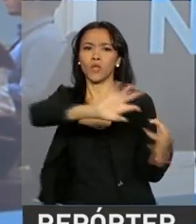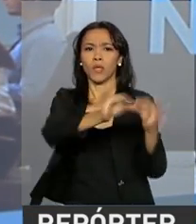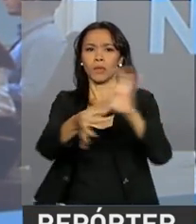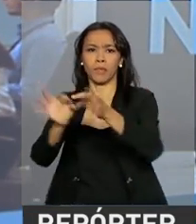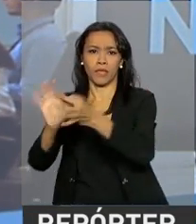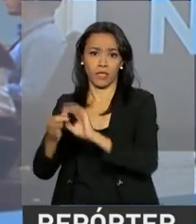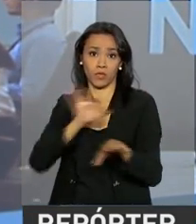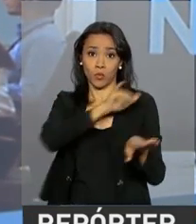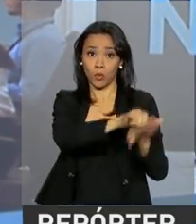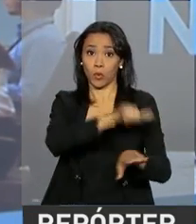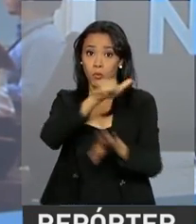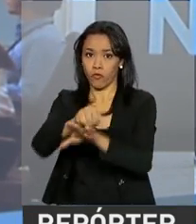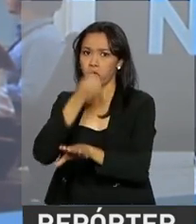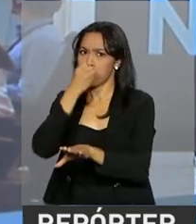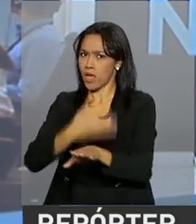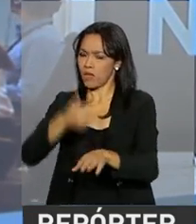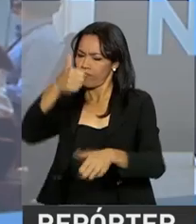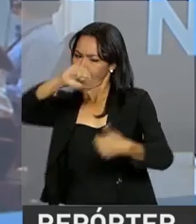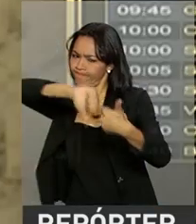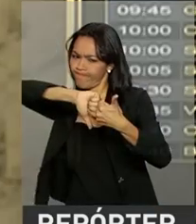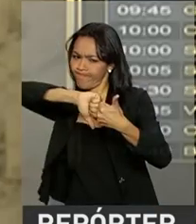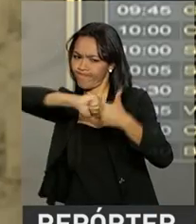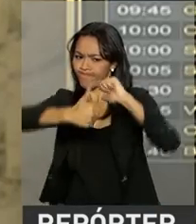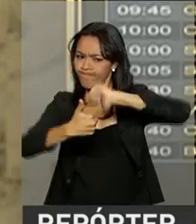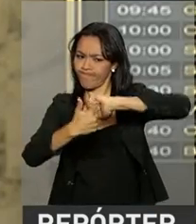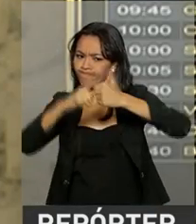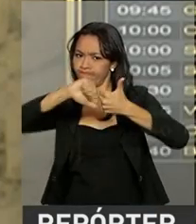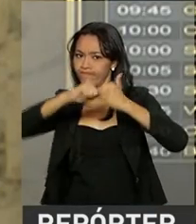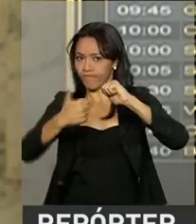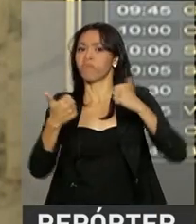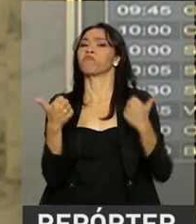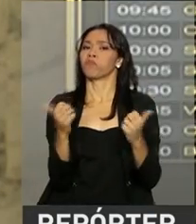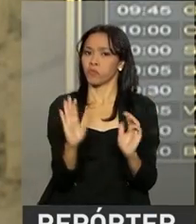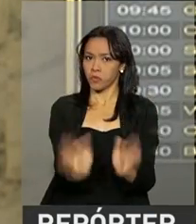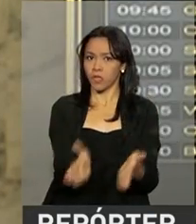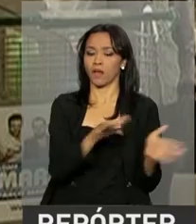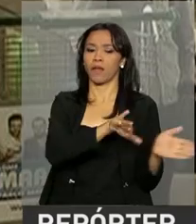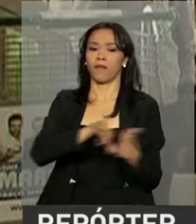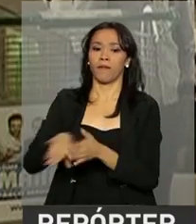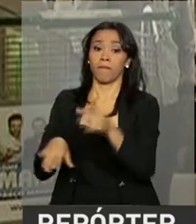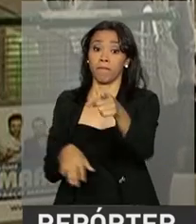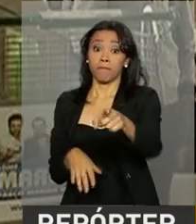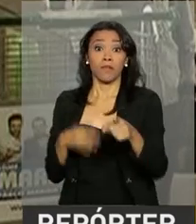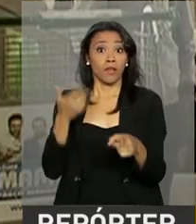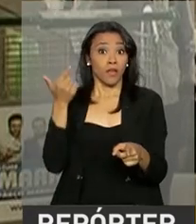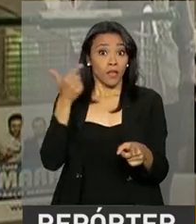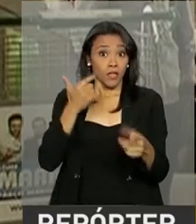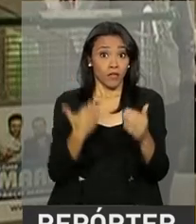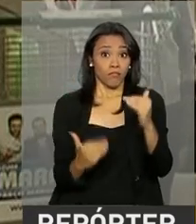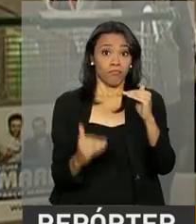terminais também foram bem avaliados. A pontualidade chegou a